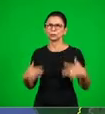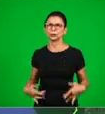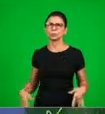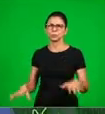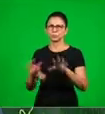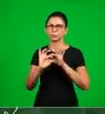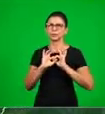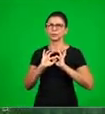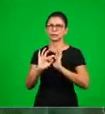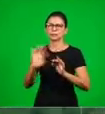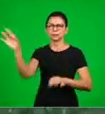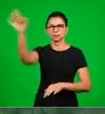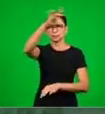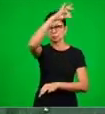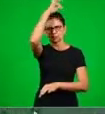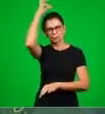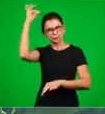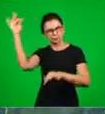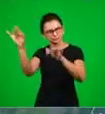mesmo Espírito.